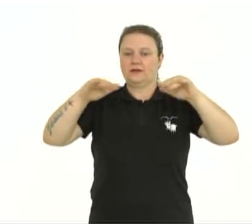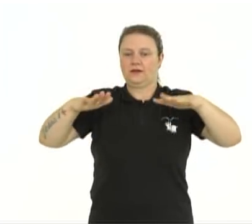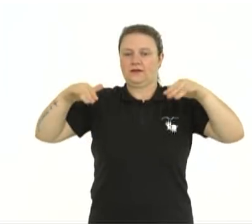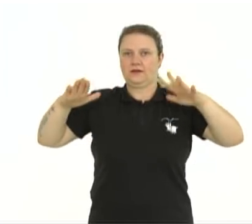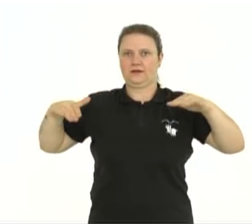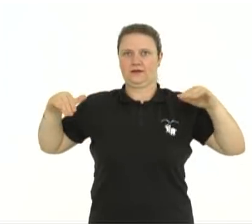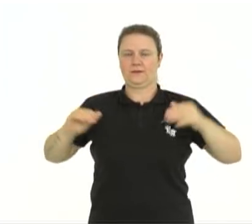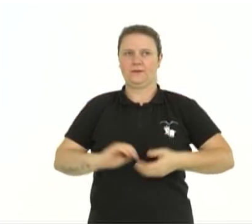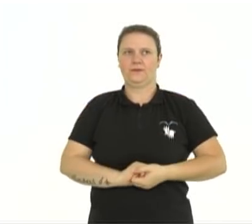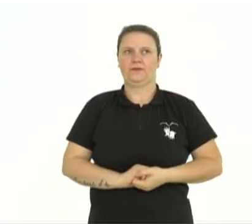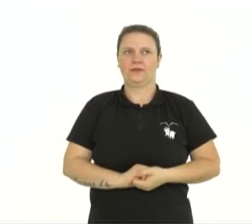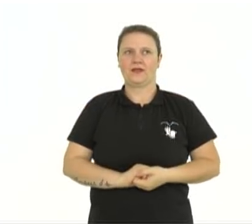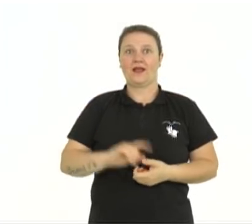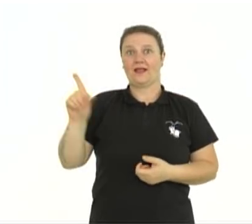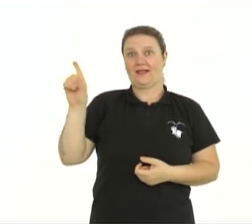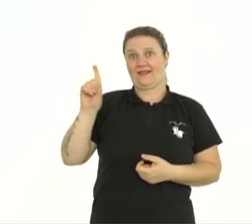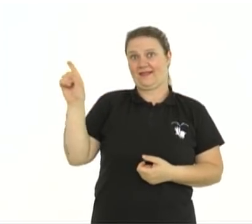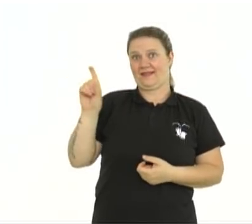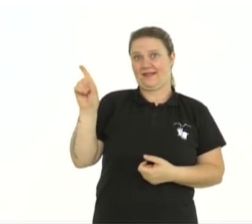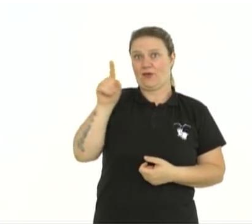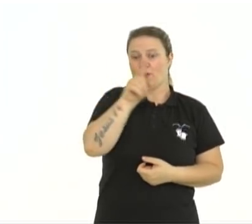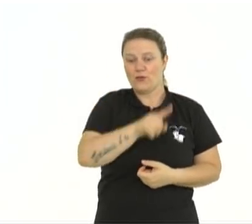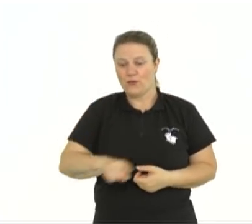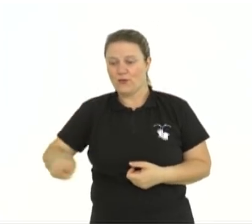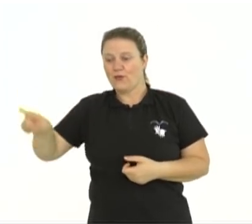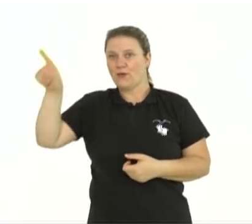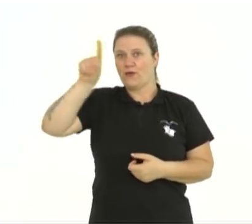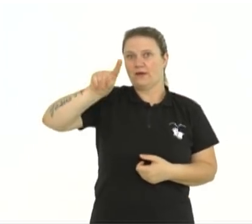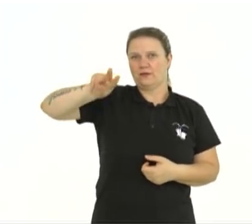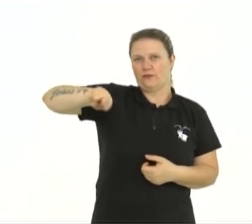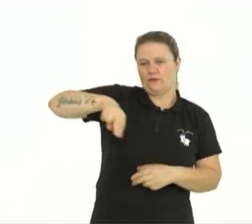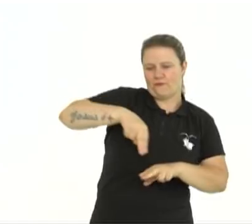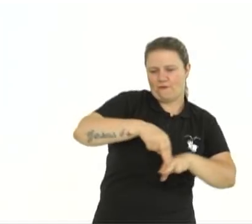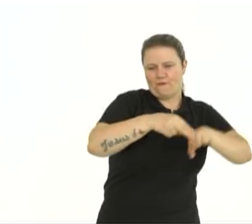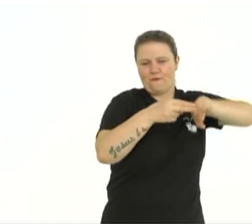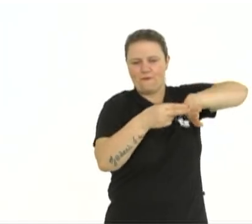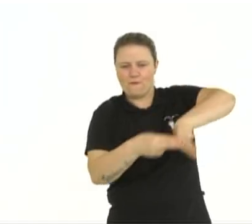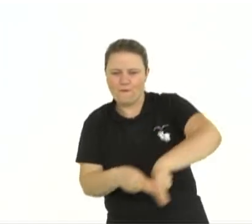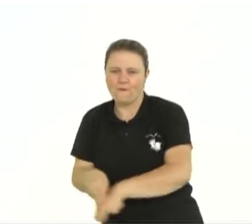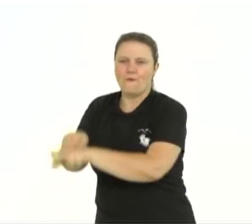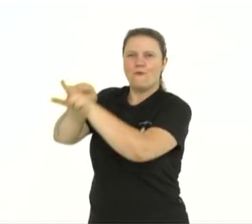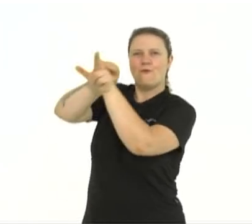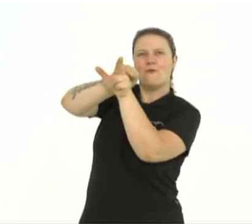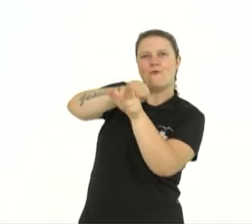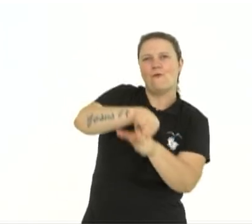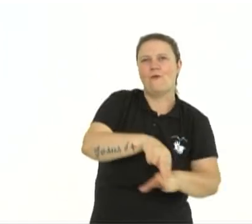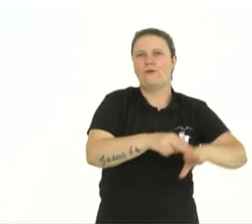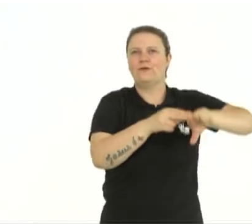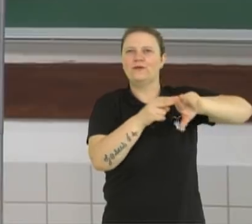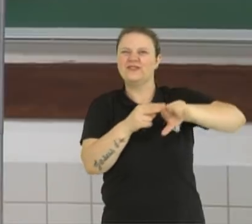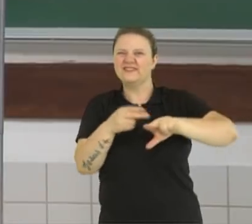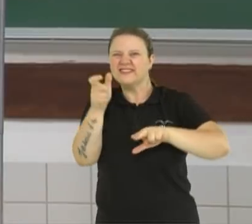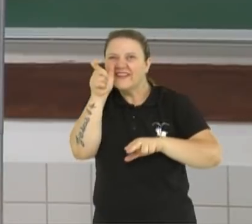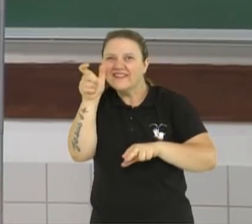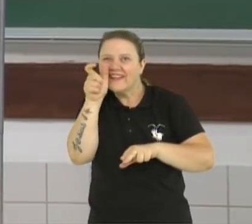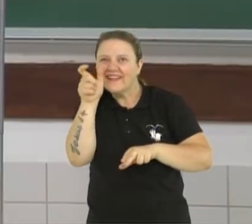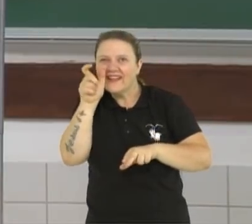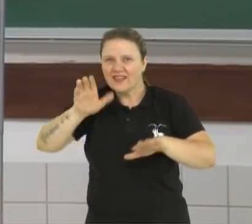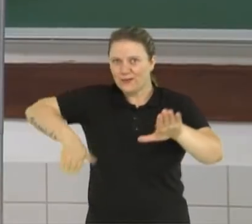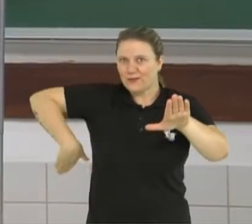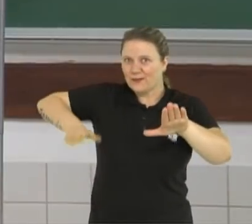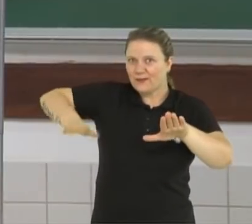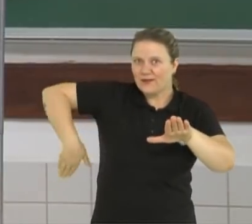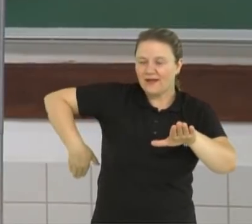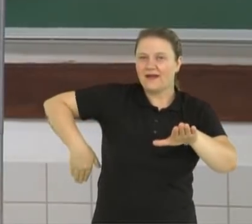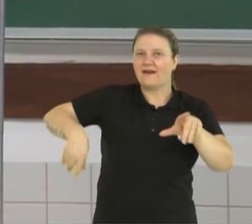Aqui ele está dentro de um tubo, que a gente chama, que é quando a onda faz esse movimento. Vocês devem ver bastante isso nas praias do